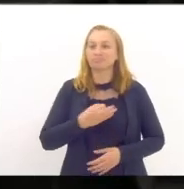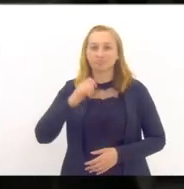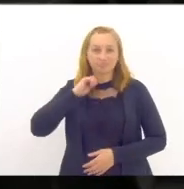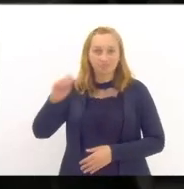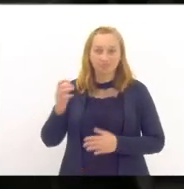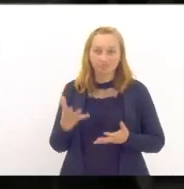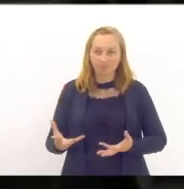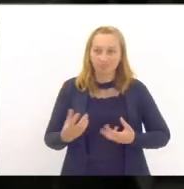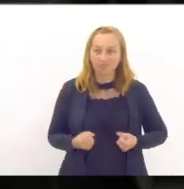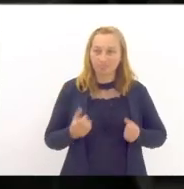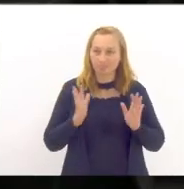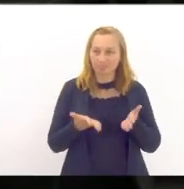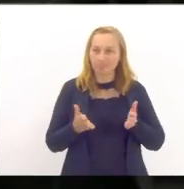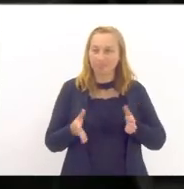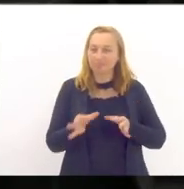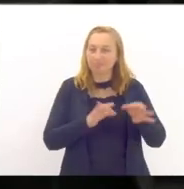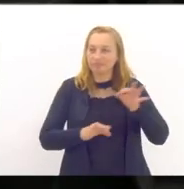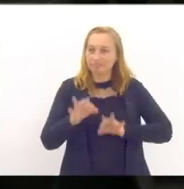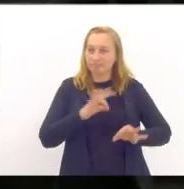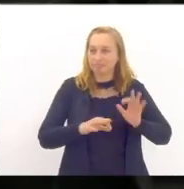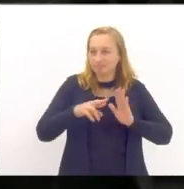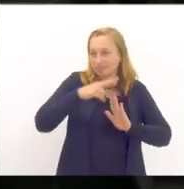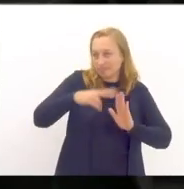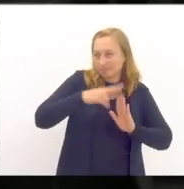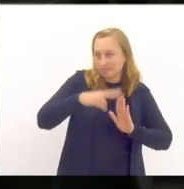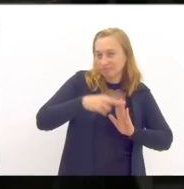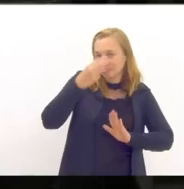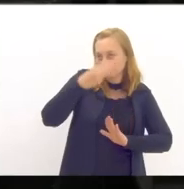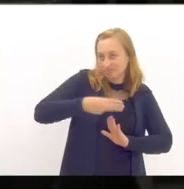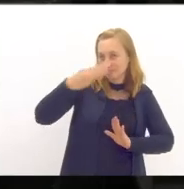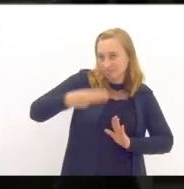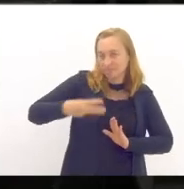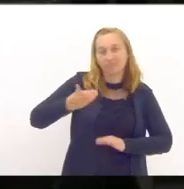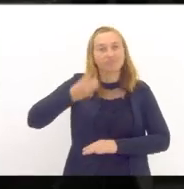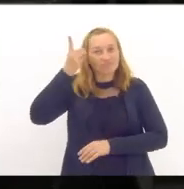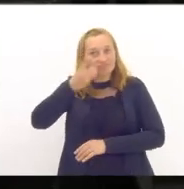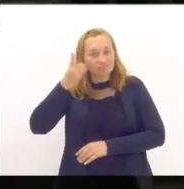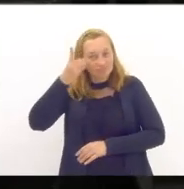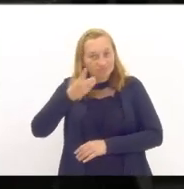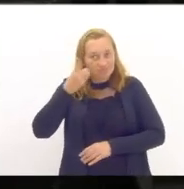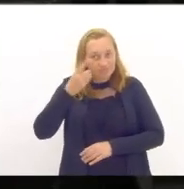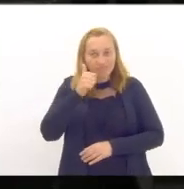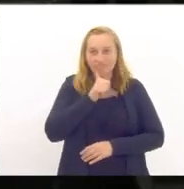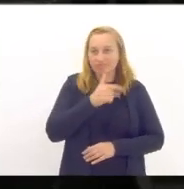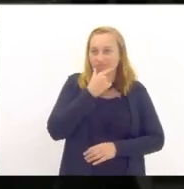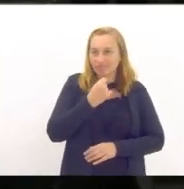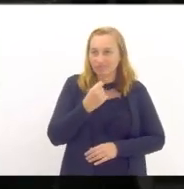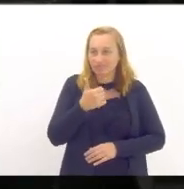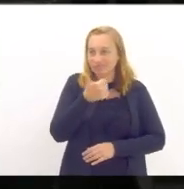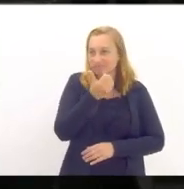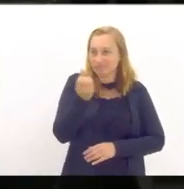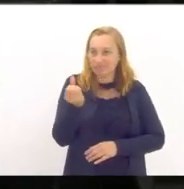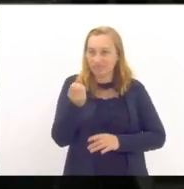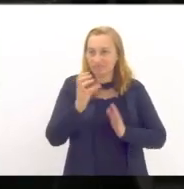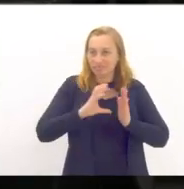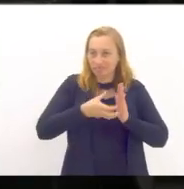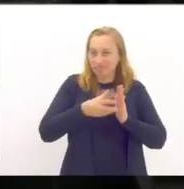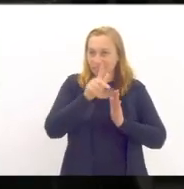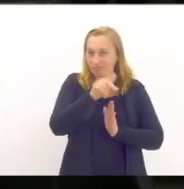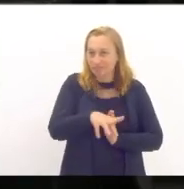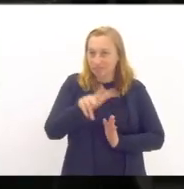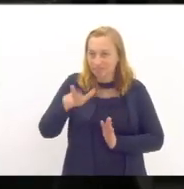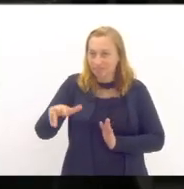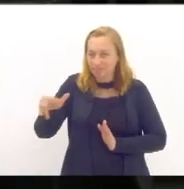hoje, ela é fruto de um projeto de resolução com autoria de 33 deputados e deputadas de 16 partidos